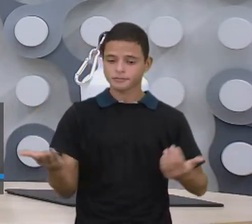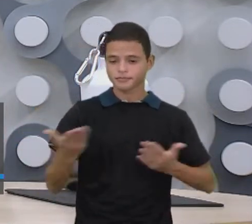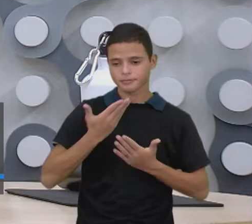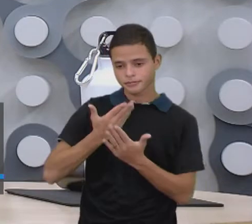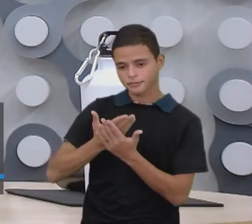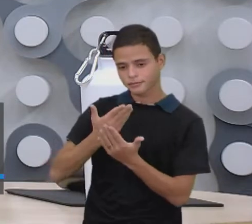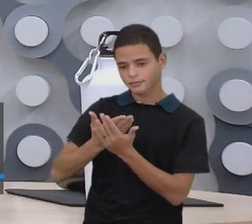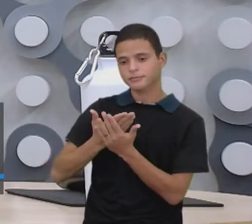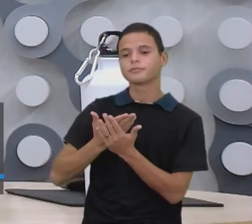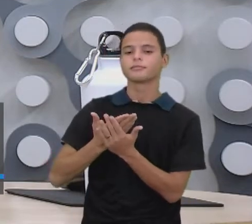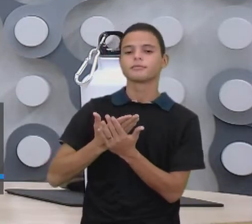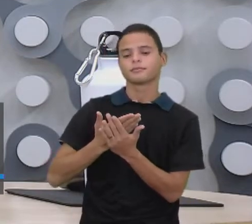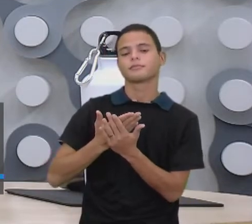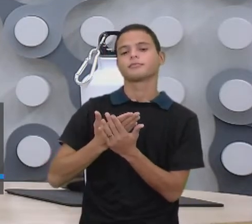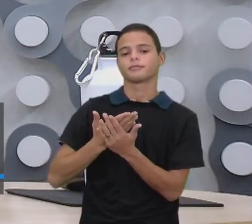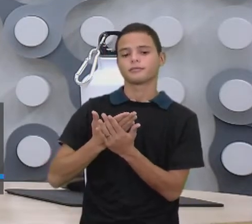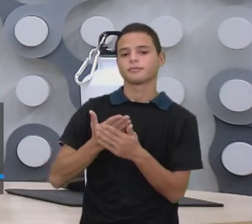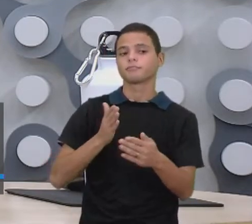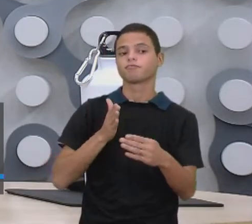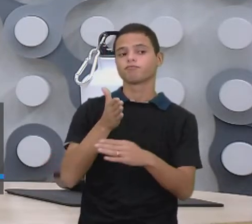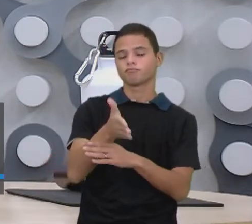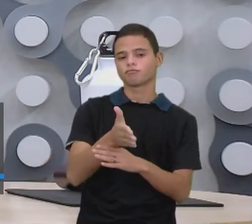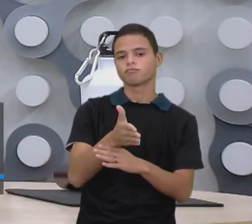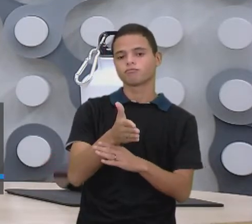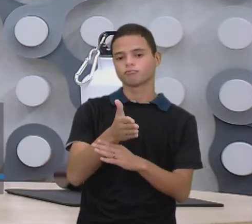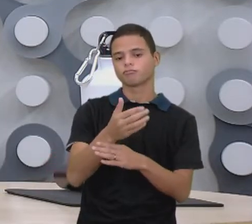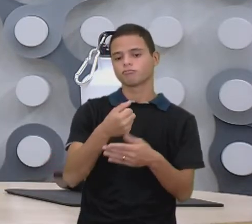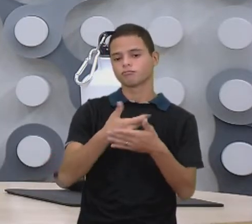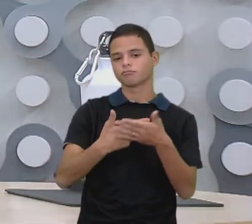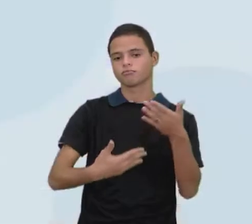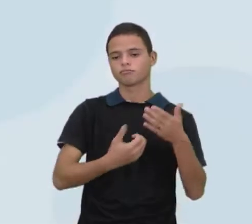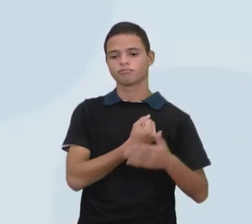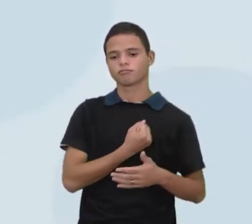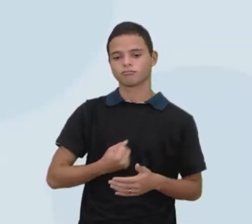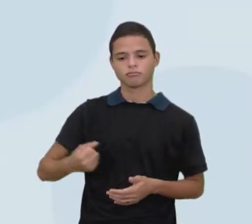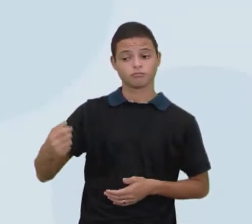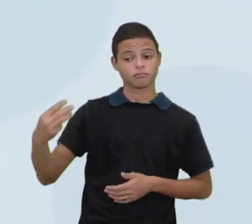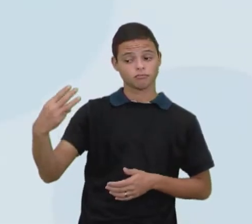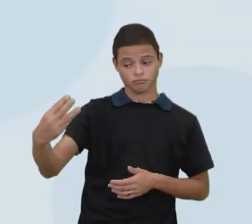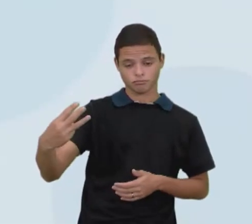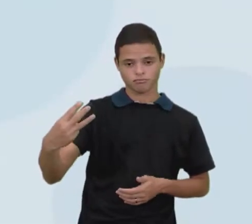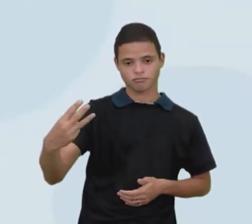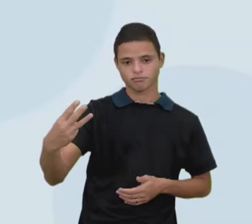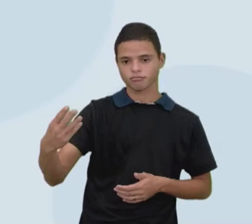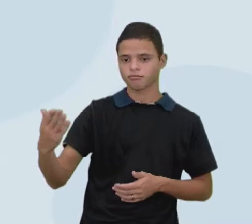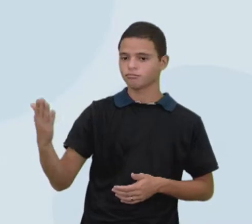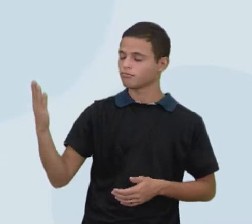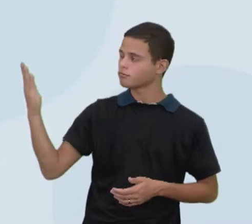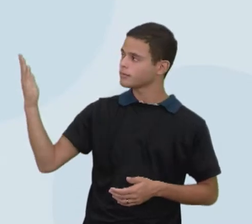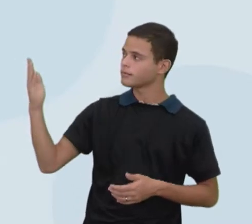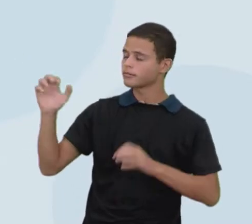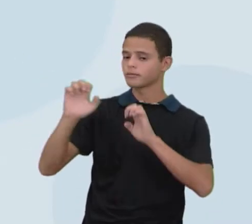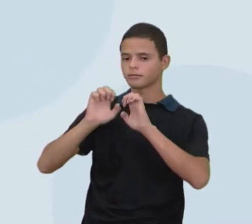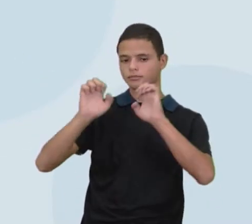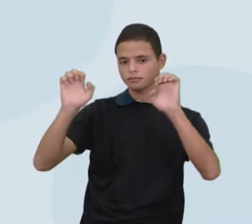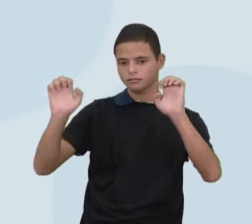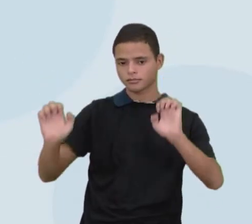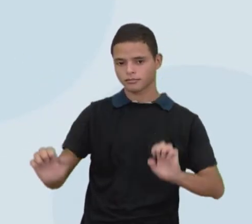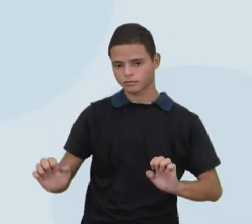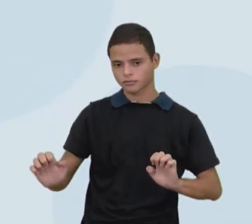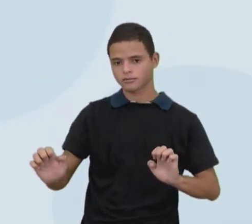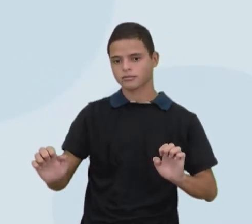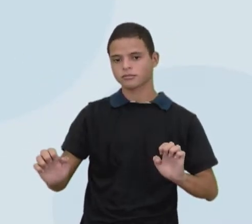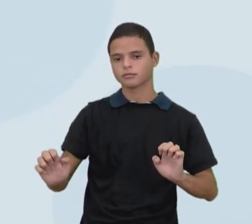nós estaremos entrando na atividade 3, tá? Que o eixo estruturante mudou, agora vai ser